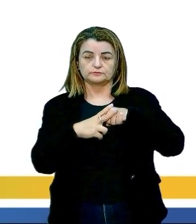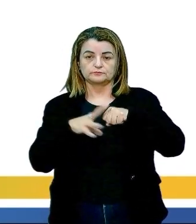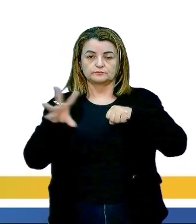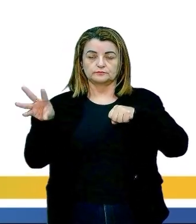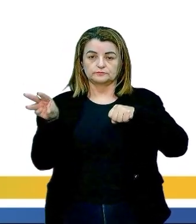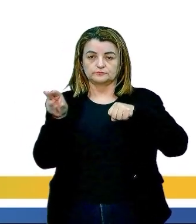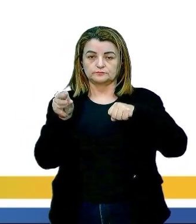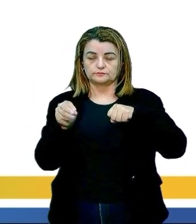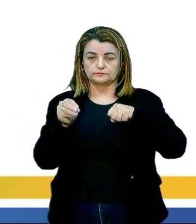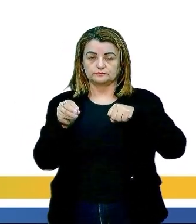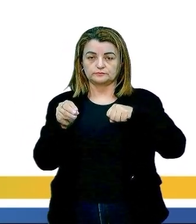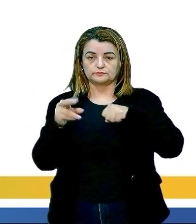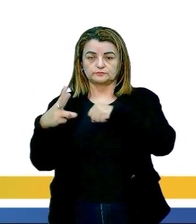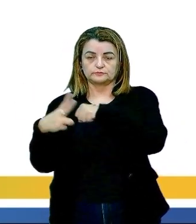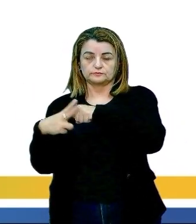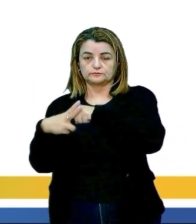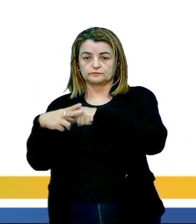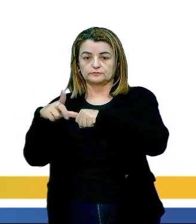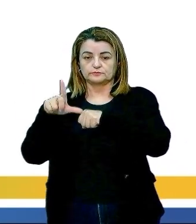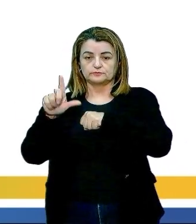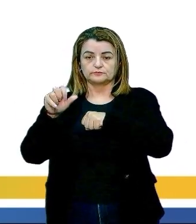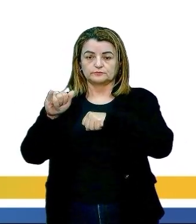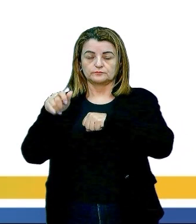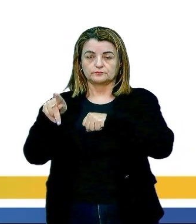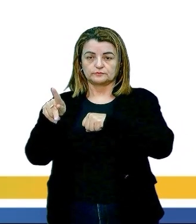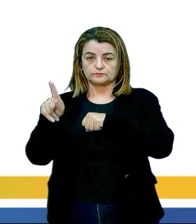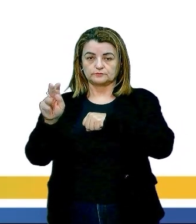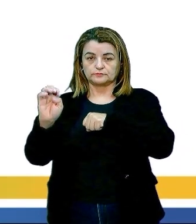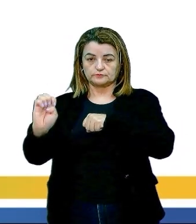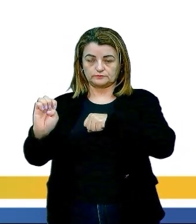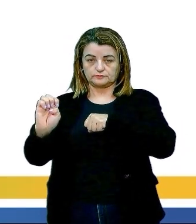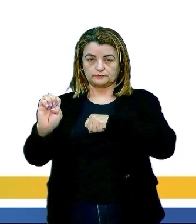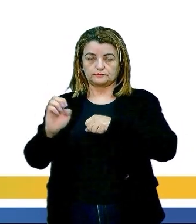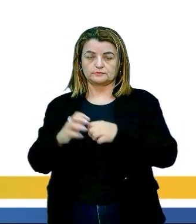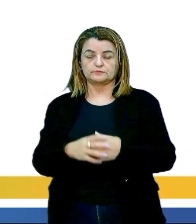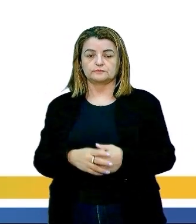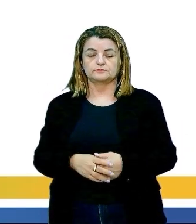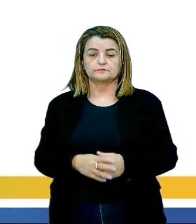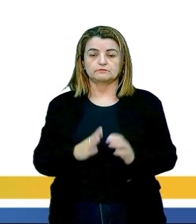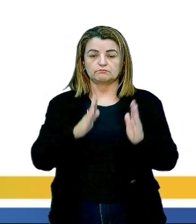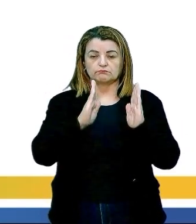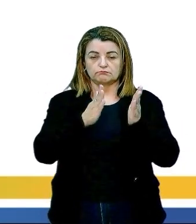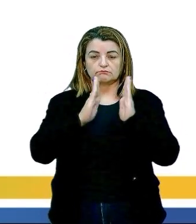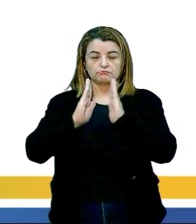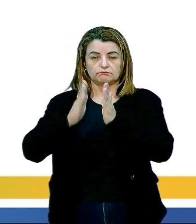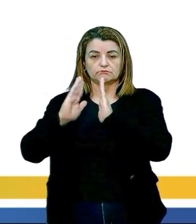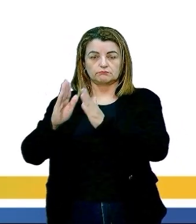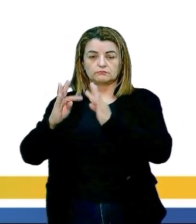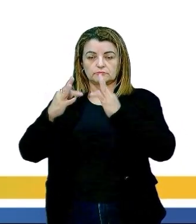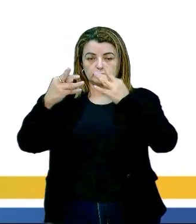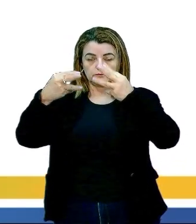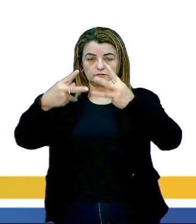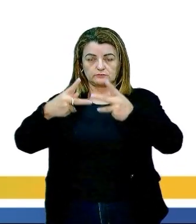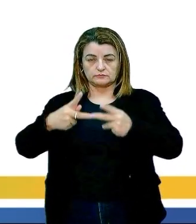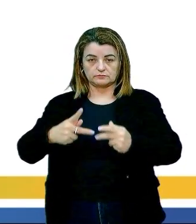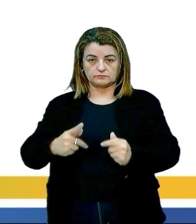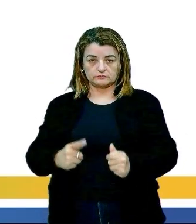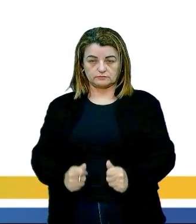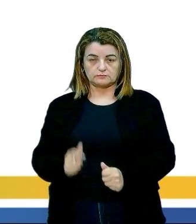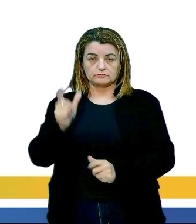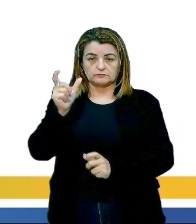verbo like, que significa gostar, para vocês verem como que vai ficar essa estrutura em todas